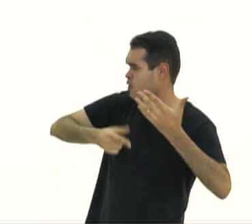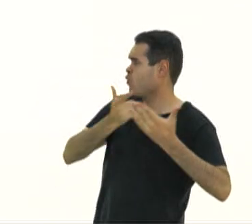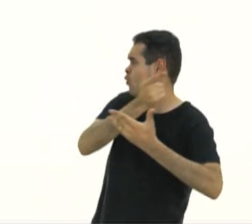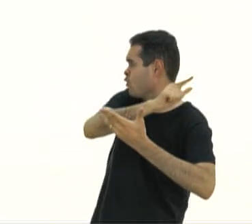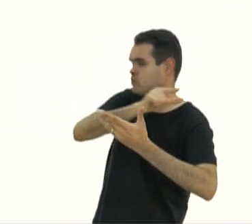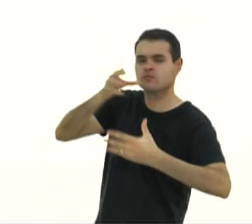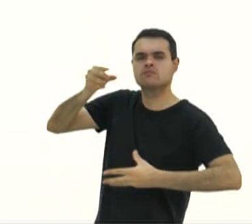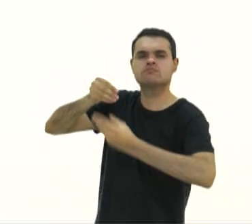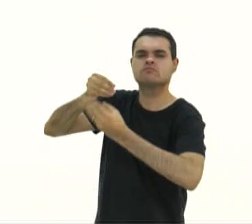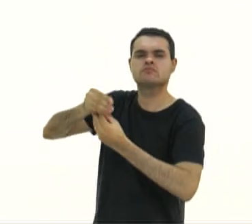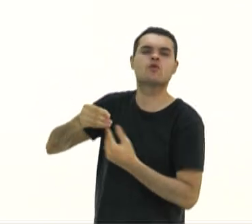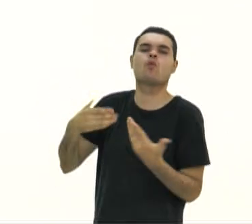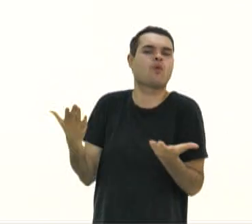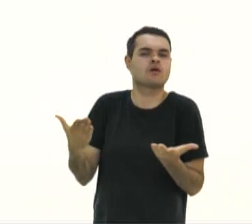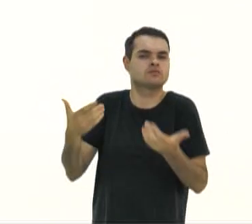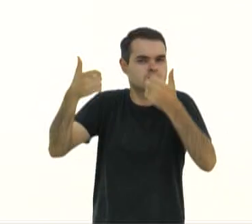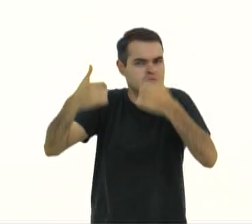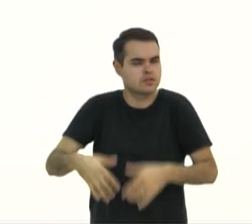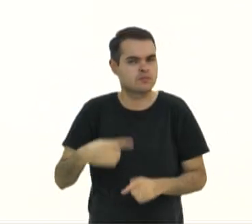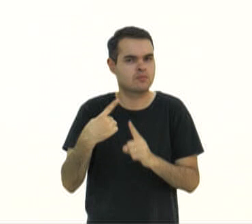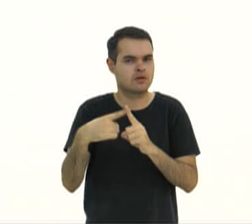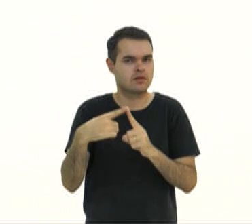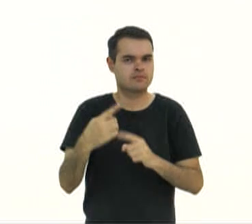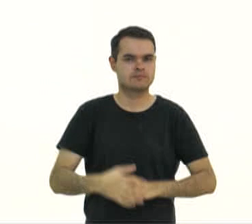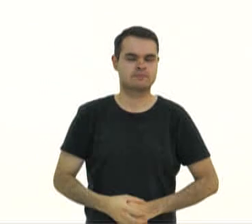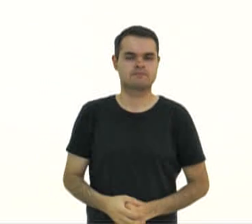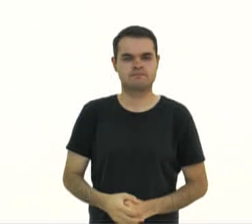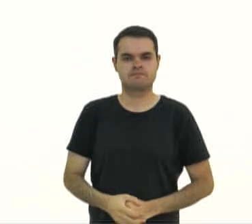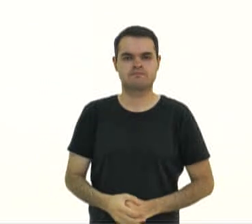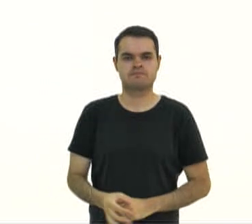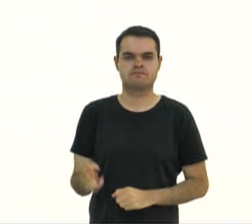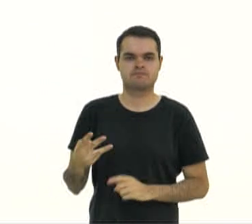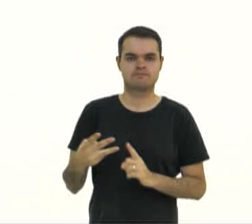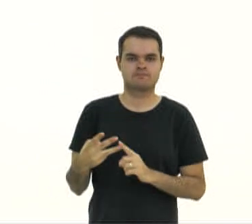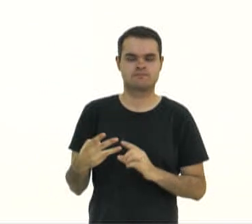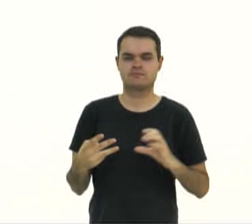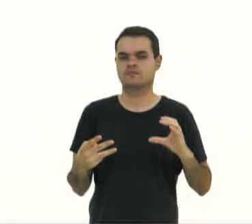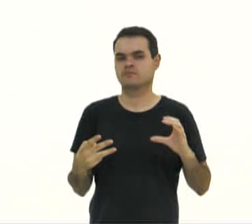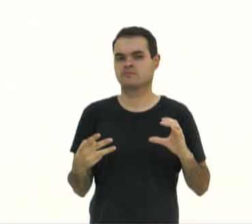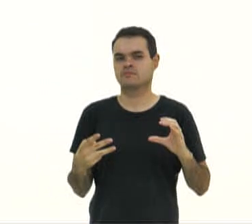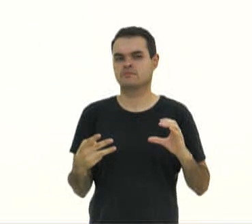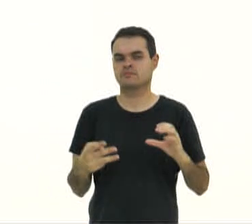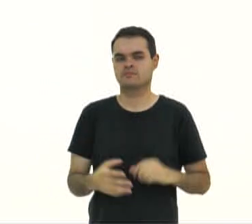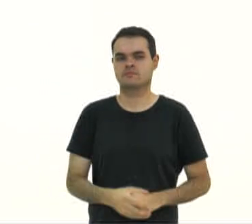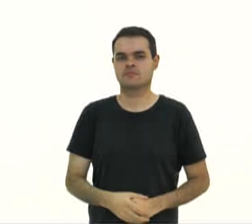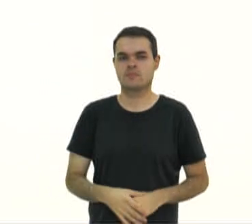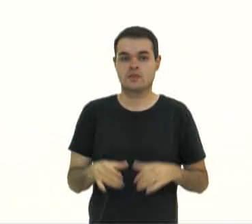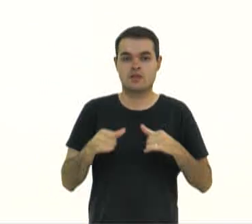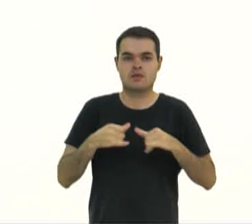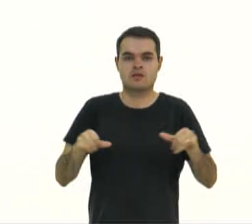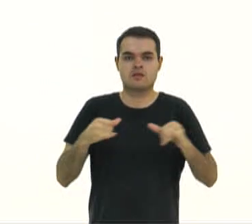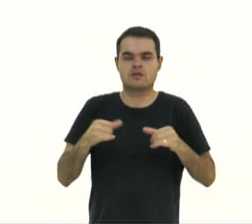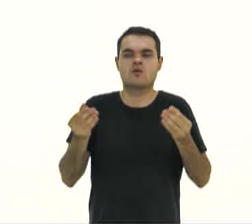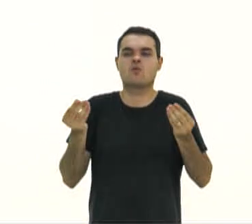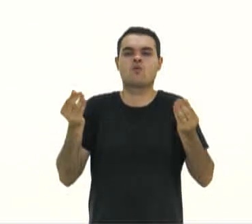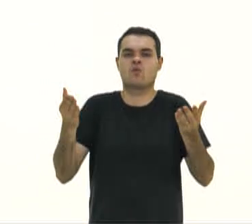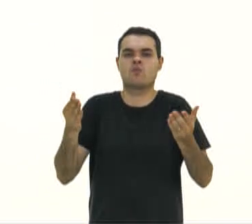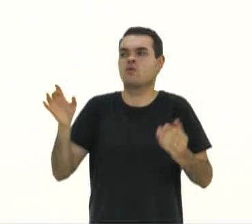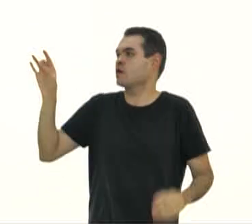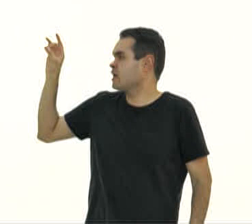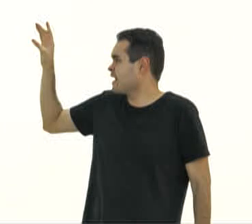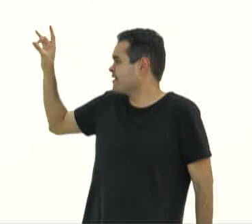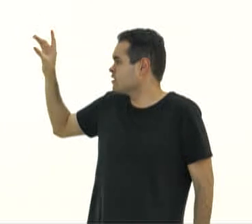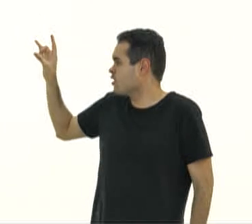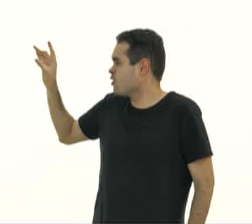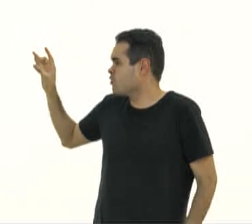ilustração? Quais? E explique o porquê. E C. Que forma de energia possibilita o movimento dos